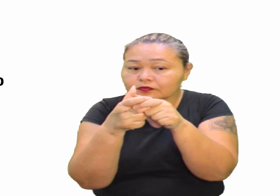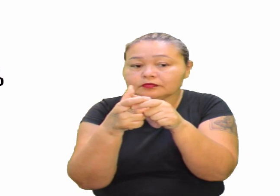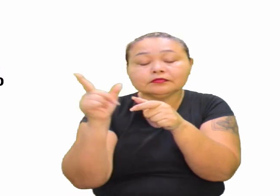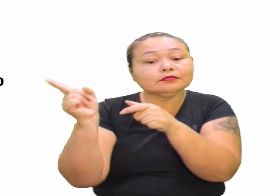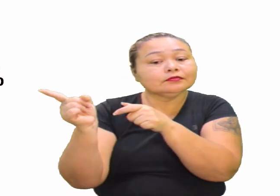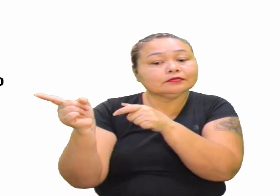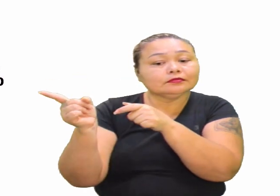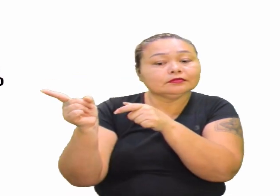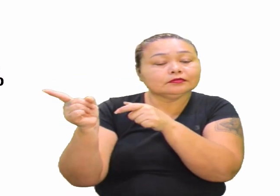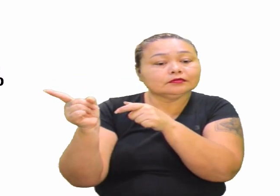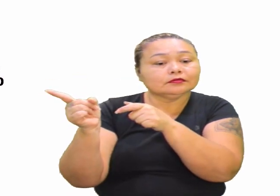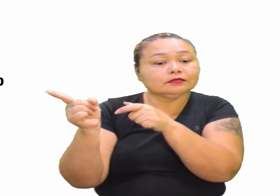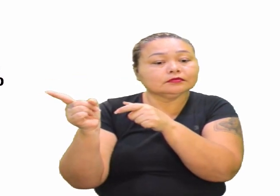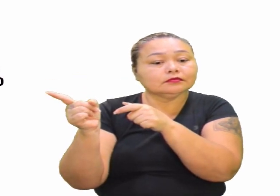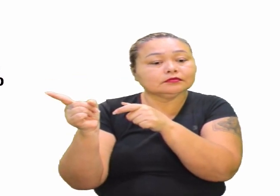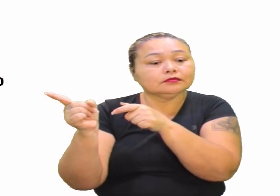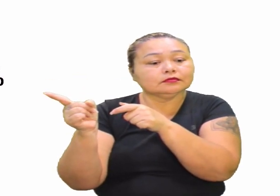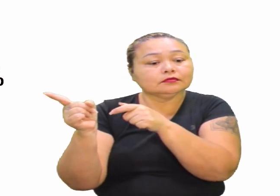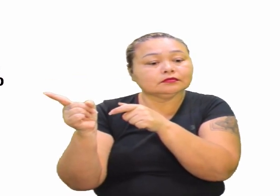aqui, ó.